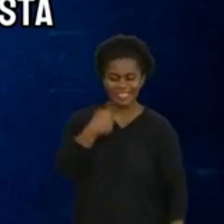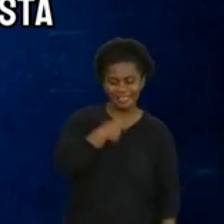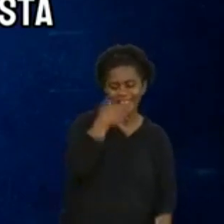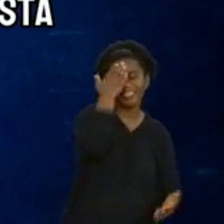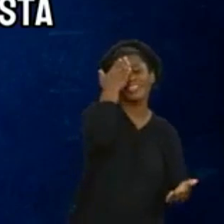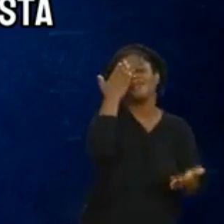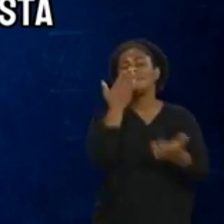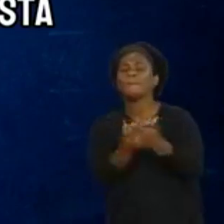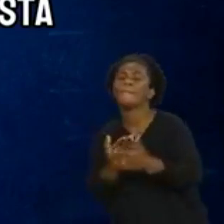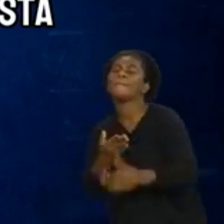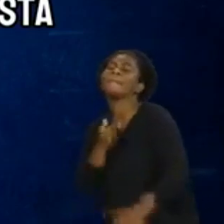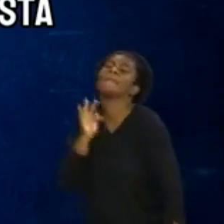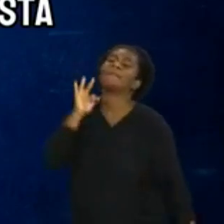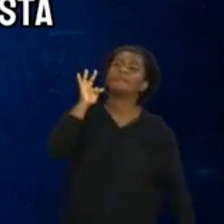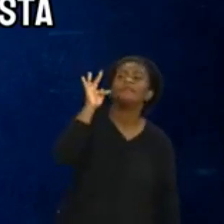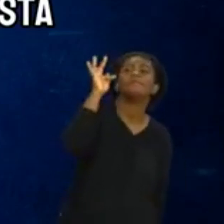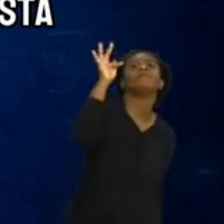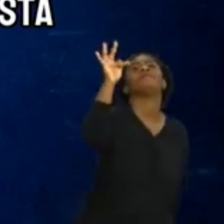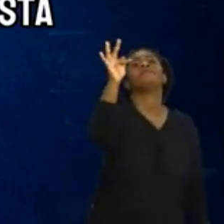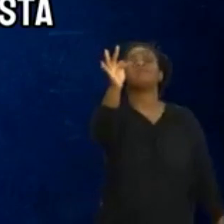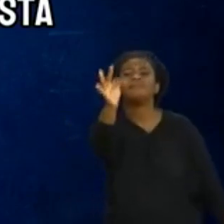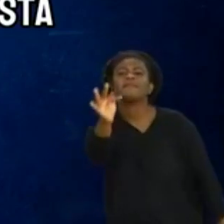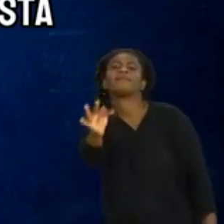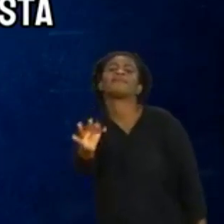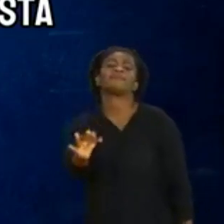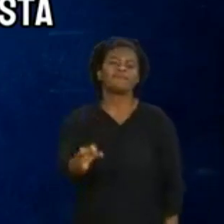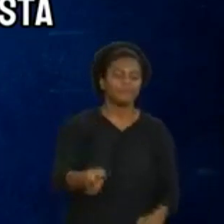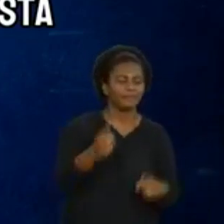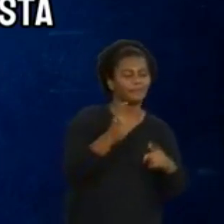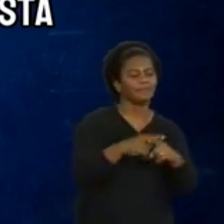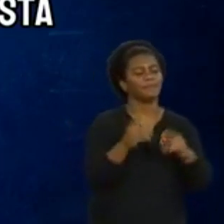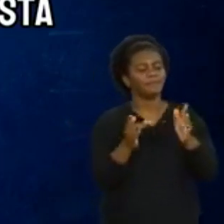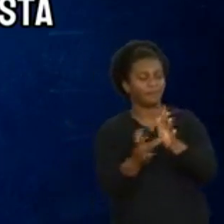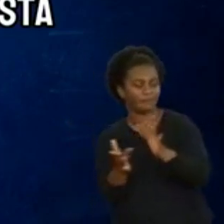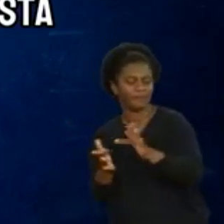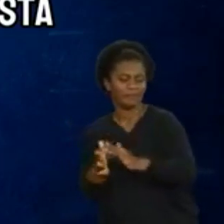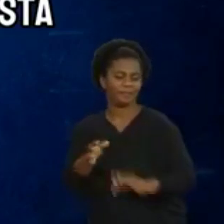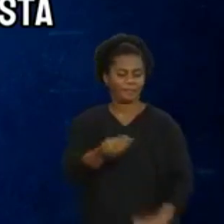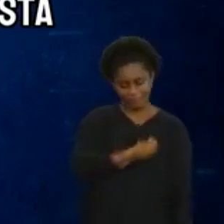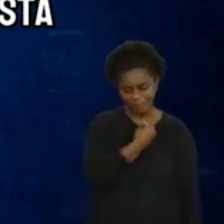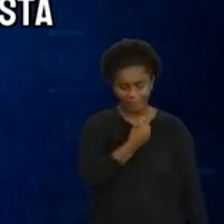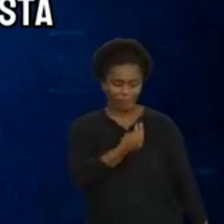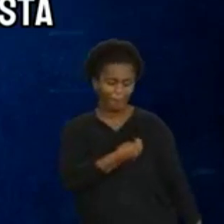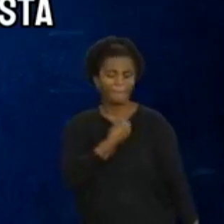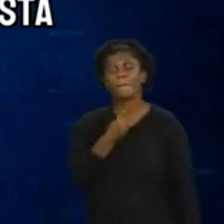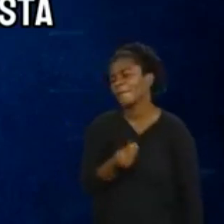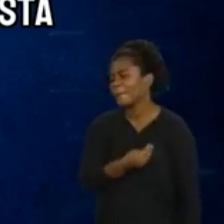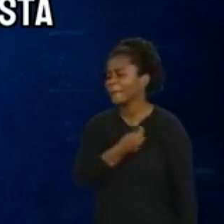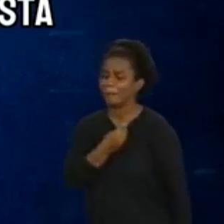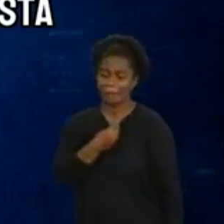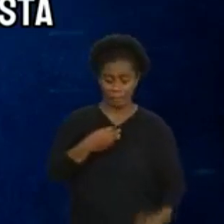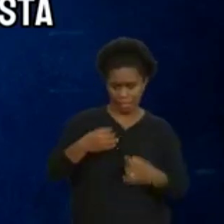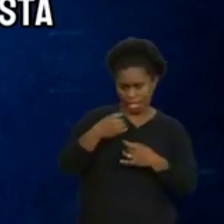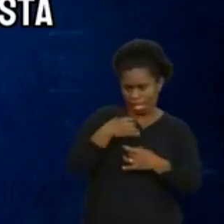vive. Posso crer no amanhã, porque ele